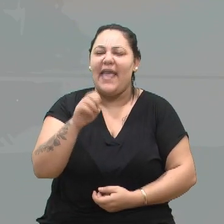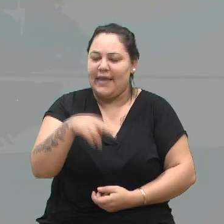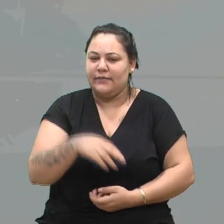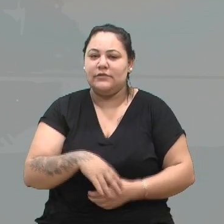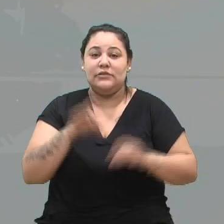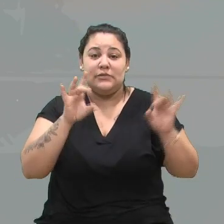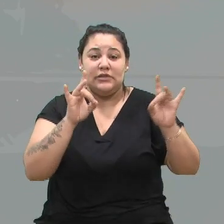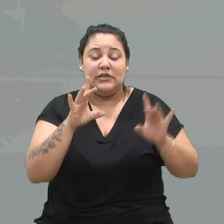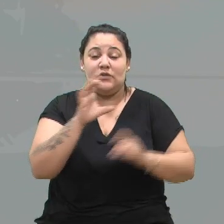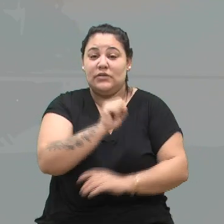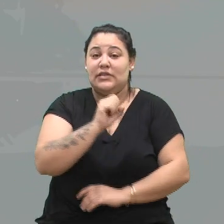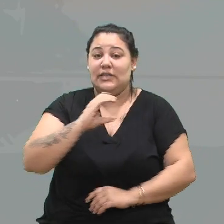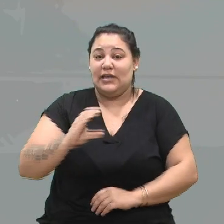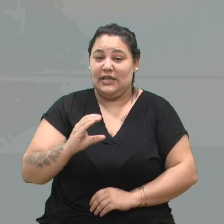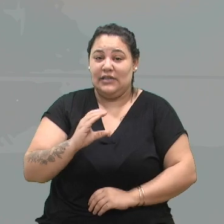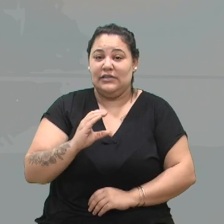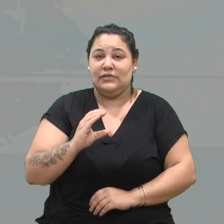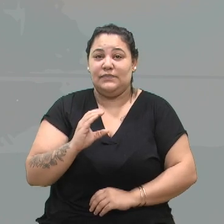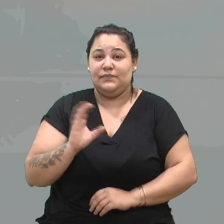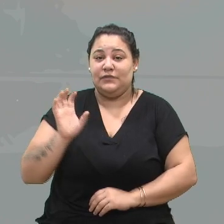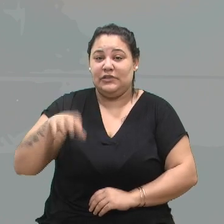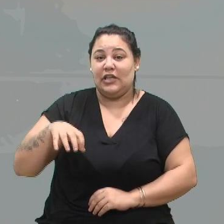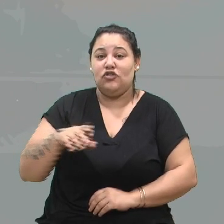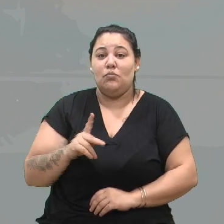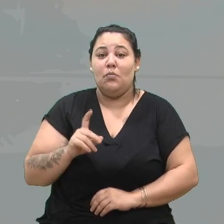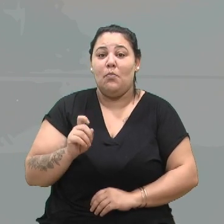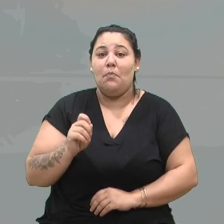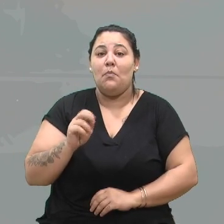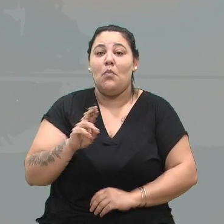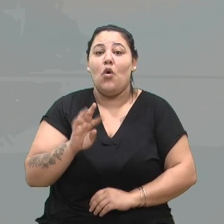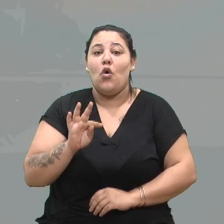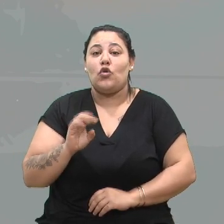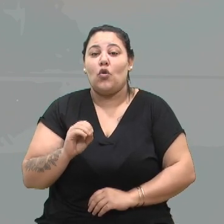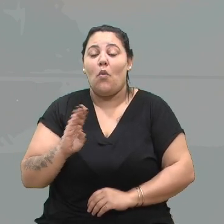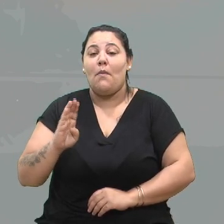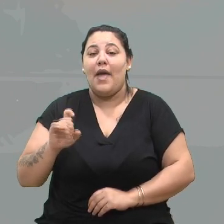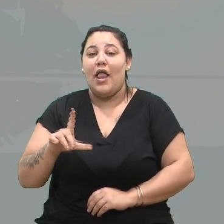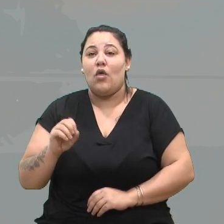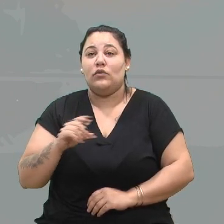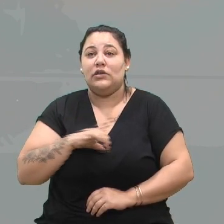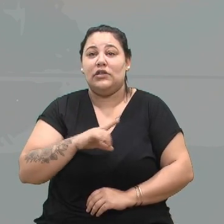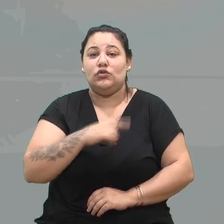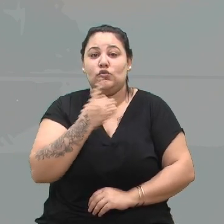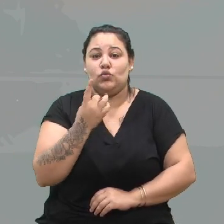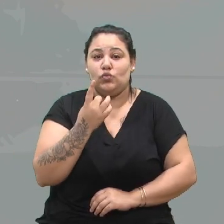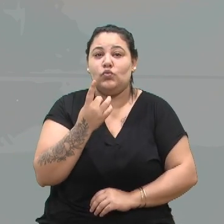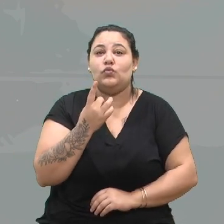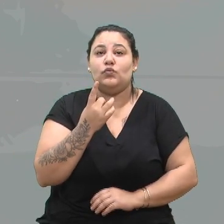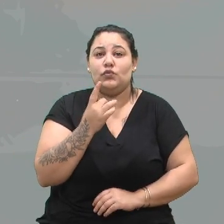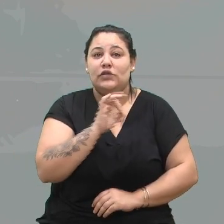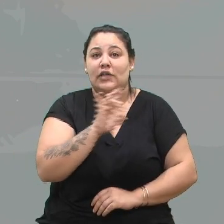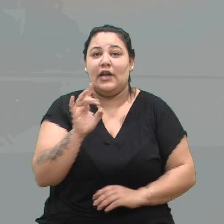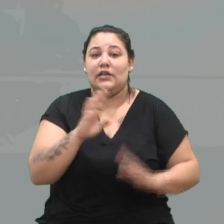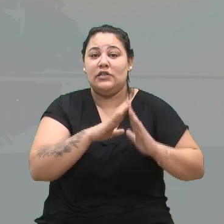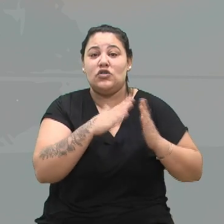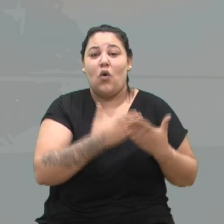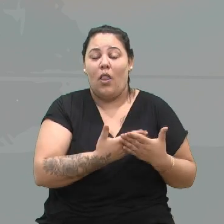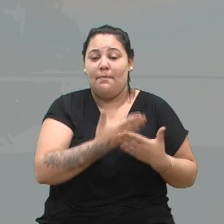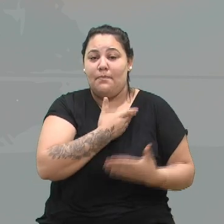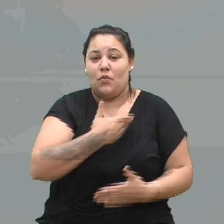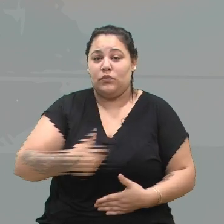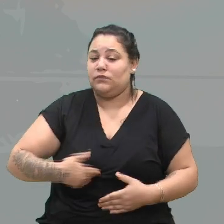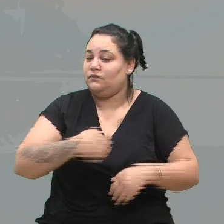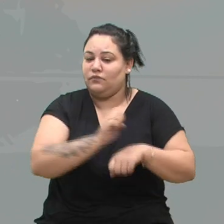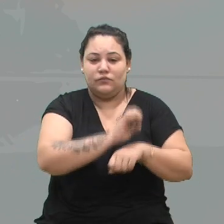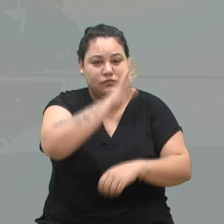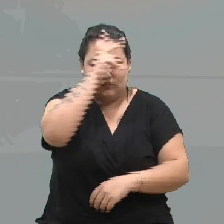Belo, instalou um totem de segurança pública em cada escola pública, seja estadual, seja municipal. Então,